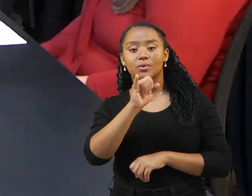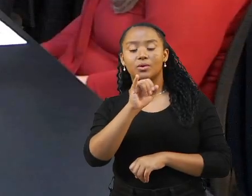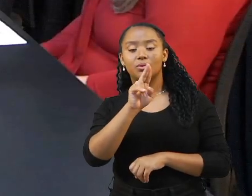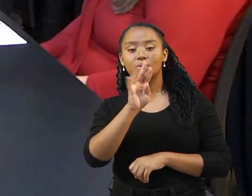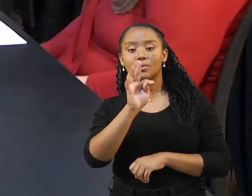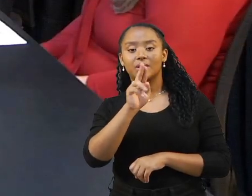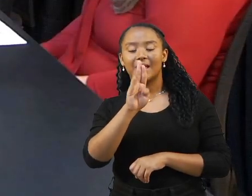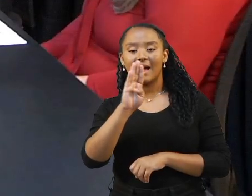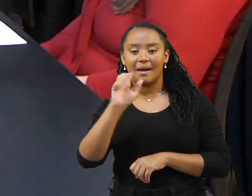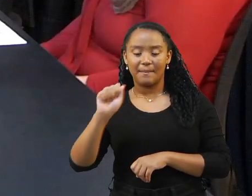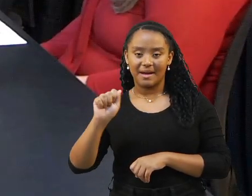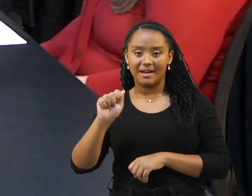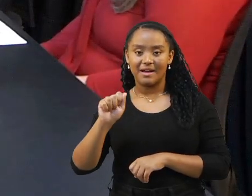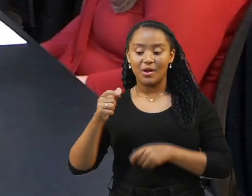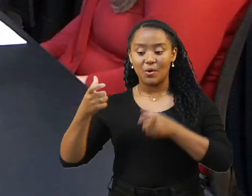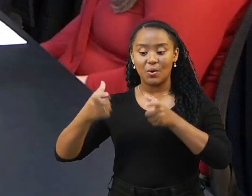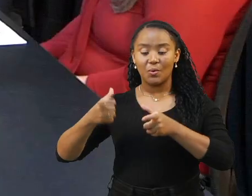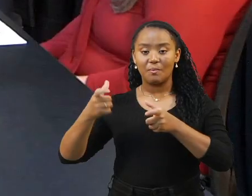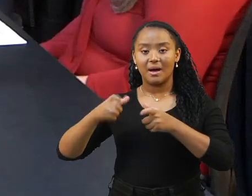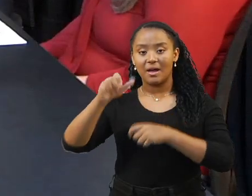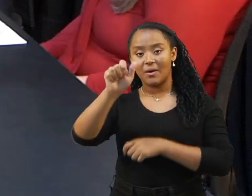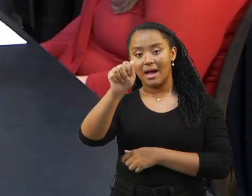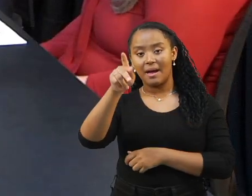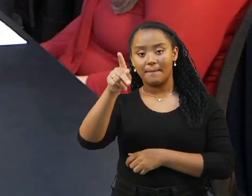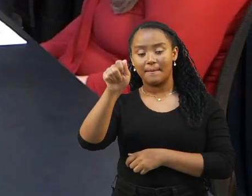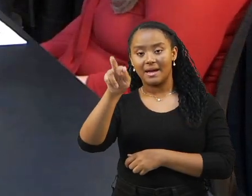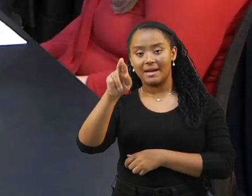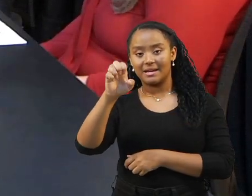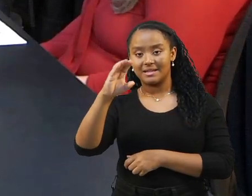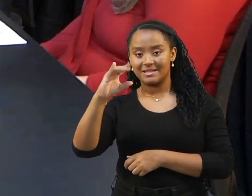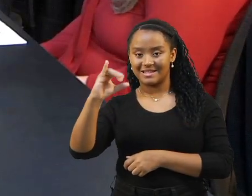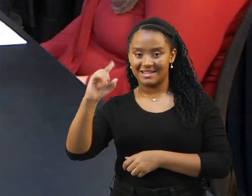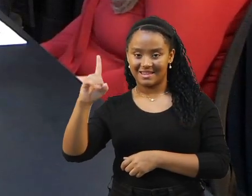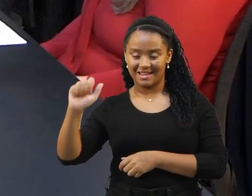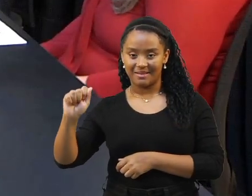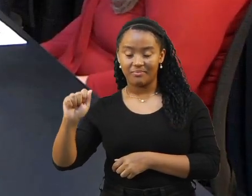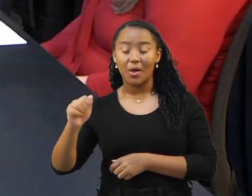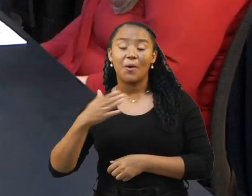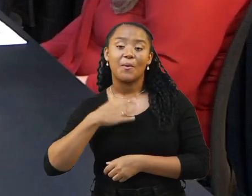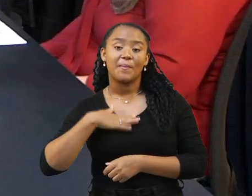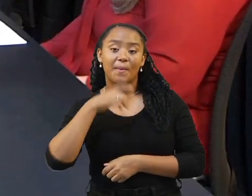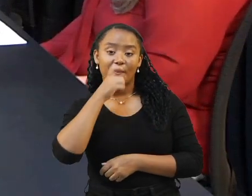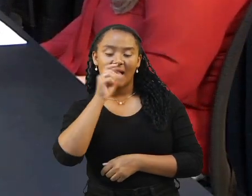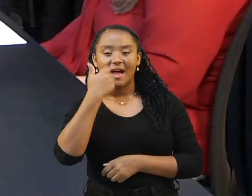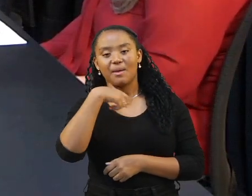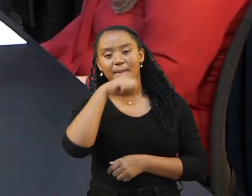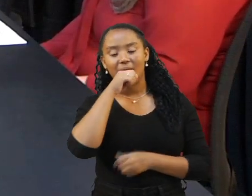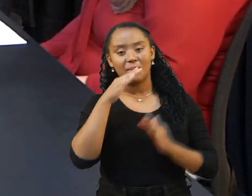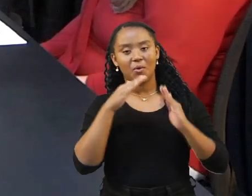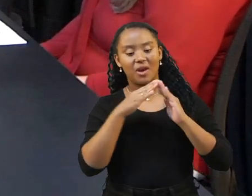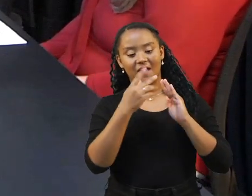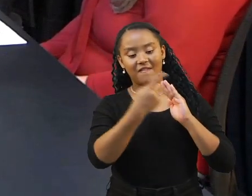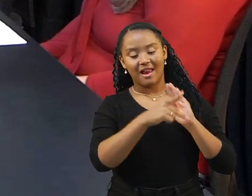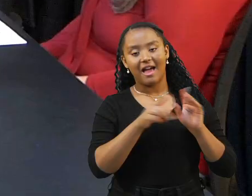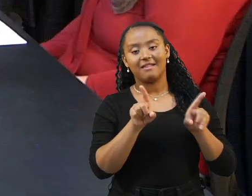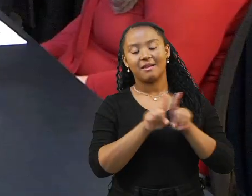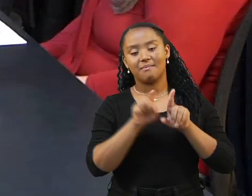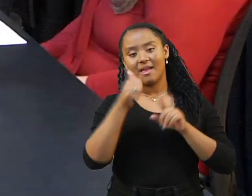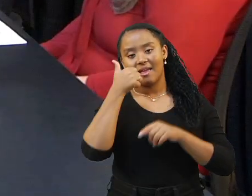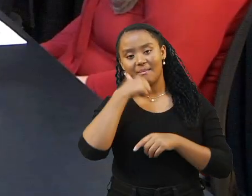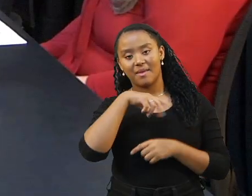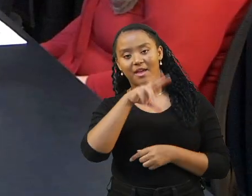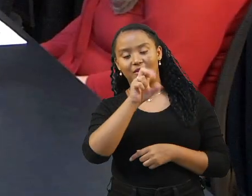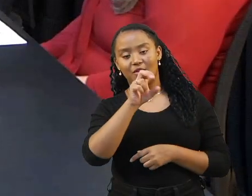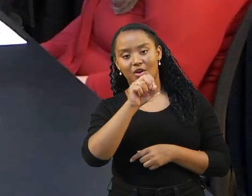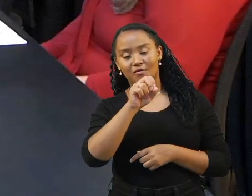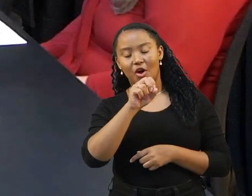Bairro Aparecida. Meus pais moravam lá, minha avó, e eu nasci por lá. Eu fui a única que